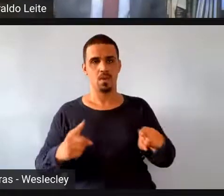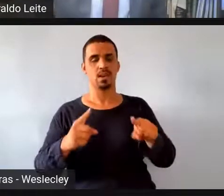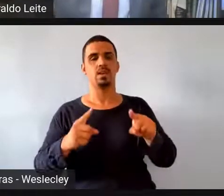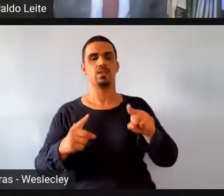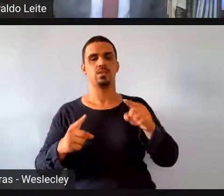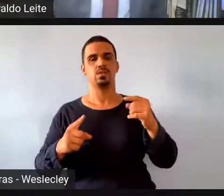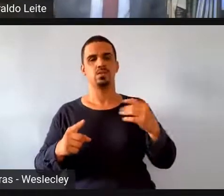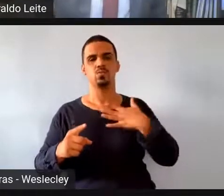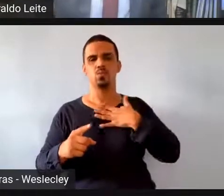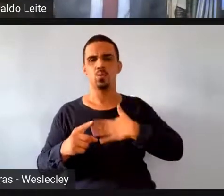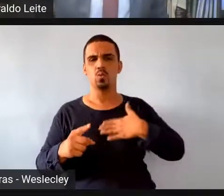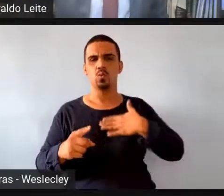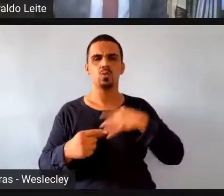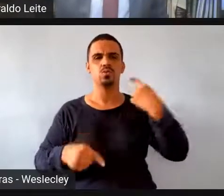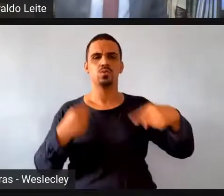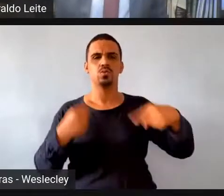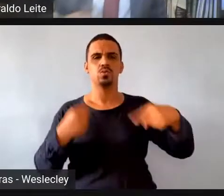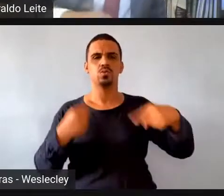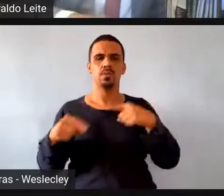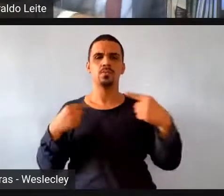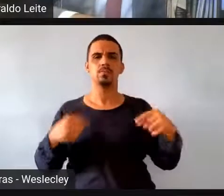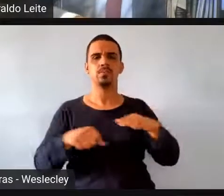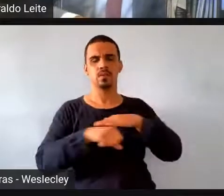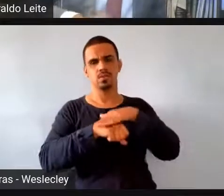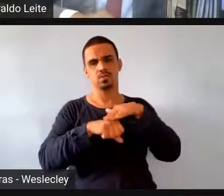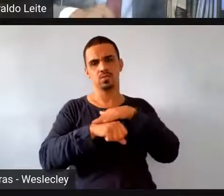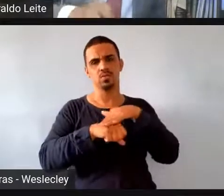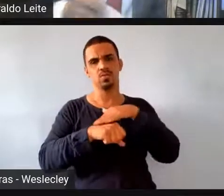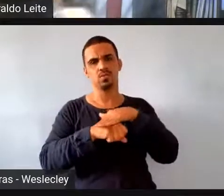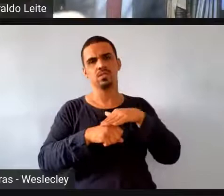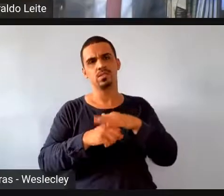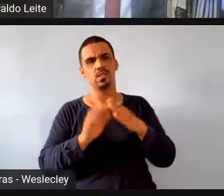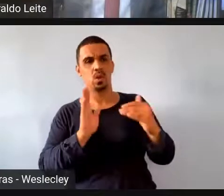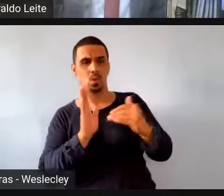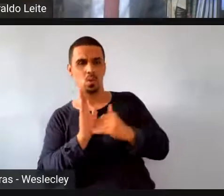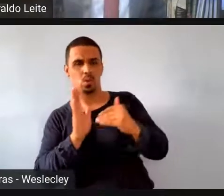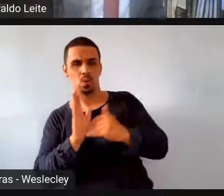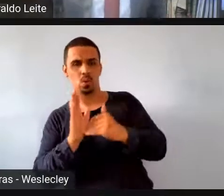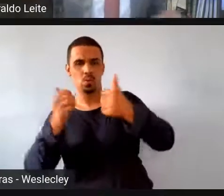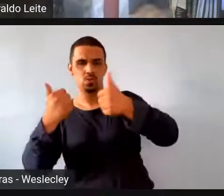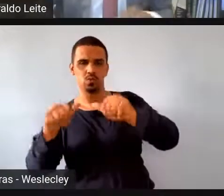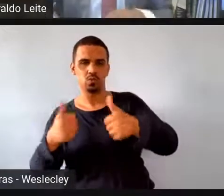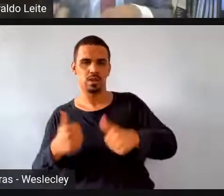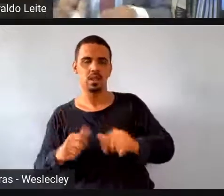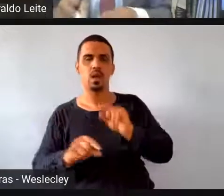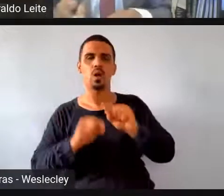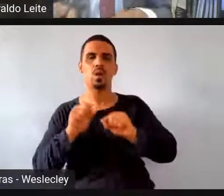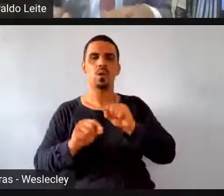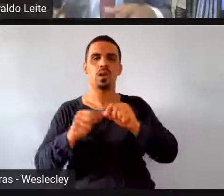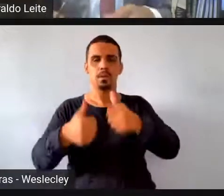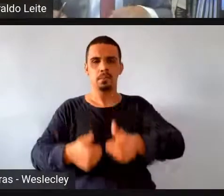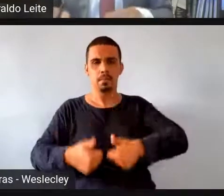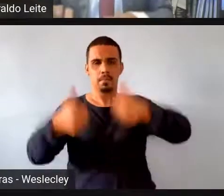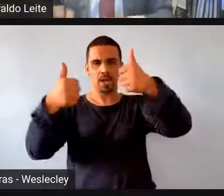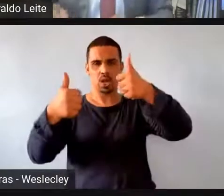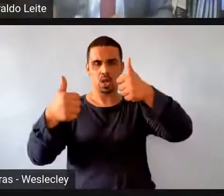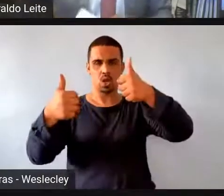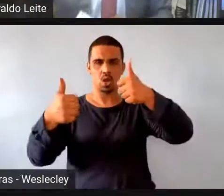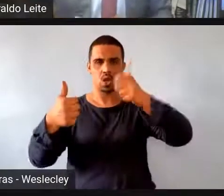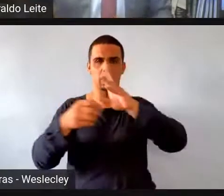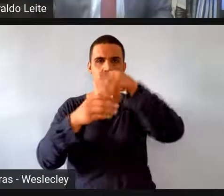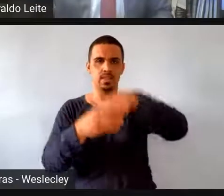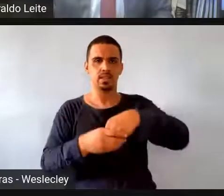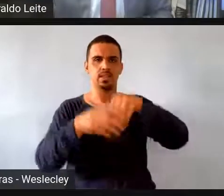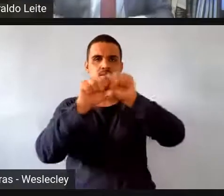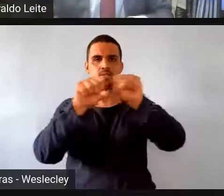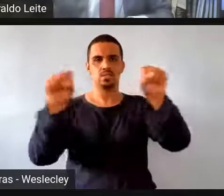que no bojo da discussão sobre financiamento eleitoral, a gente está discutindo, em última análise, são